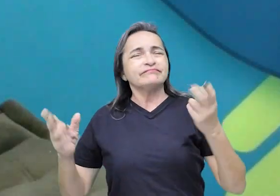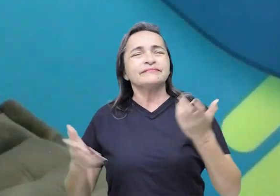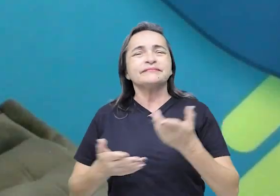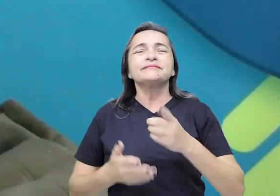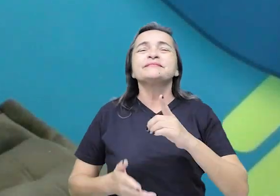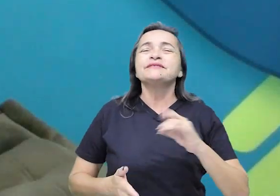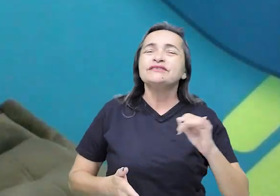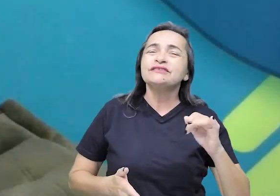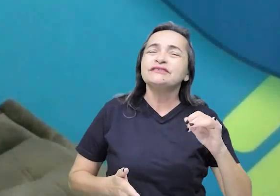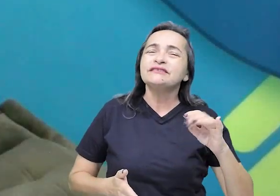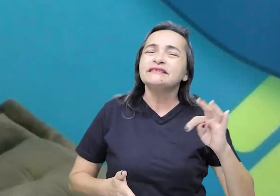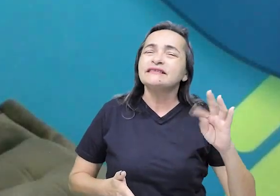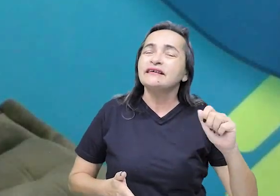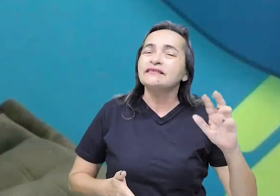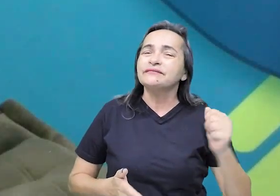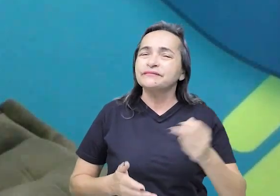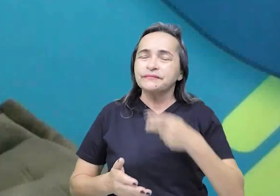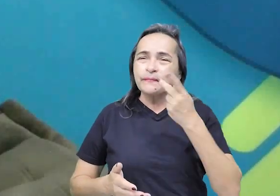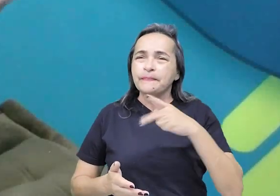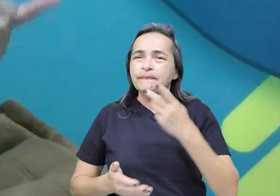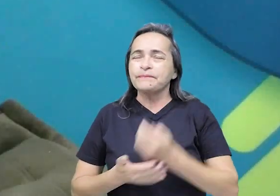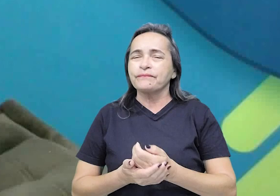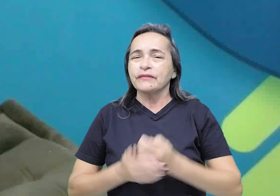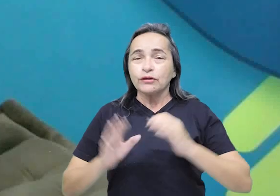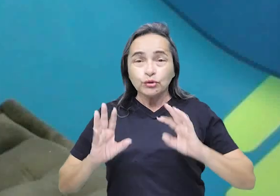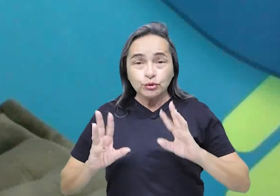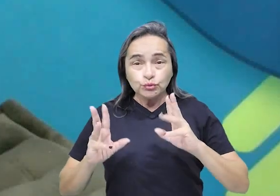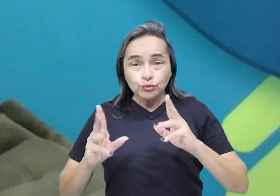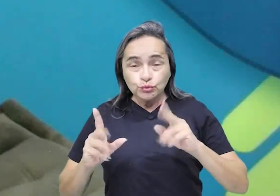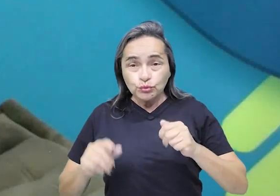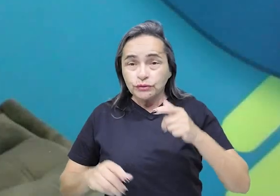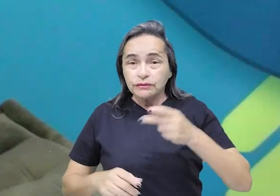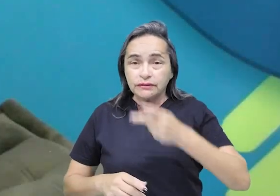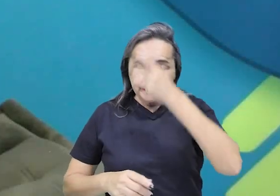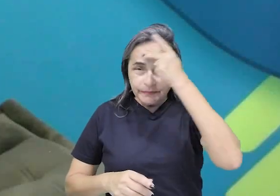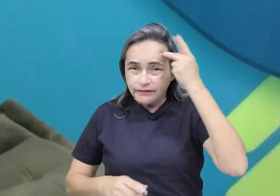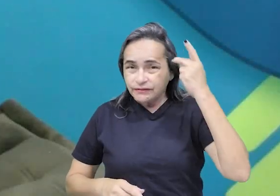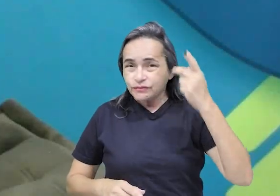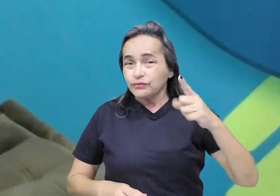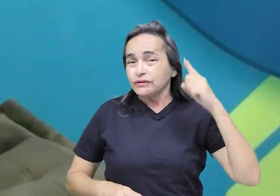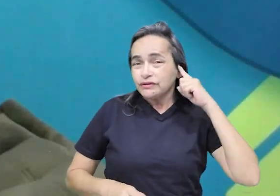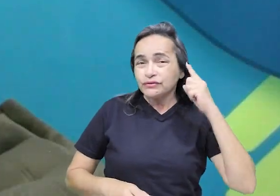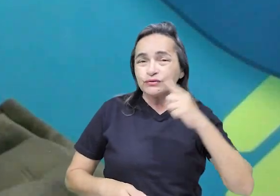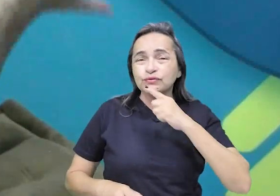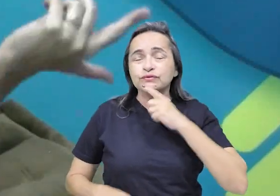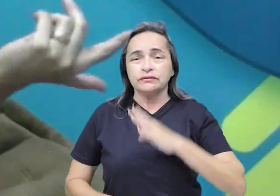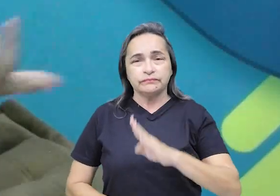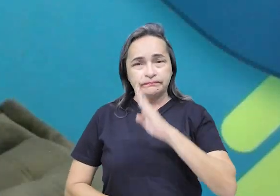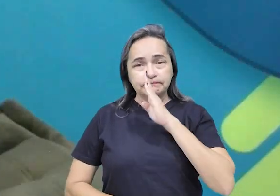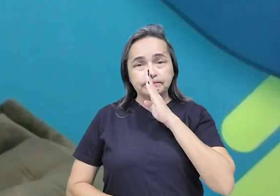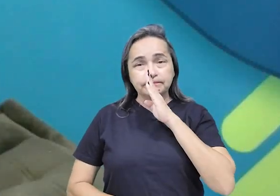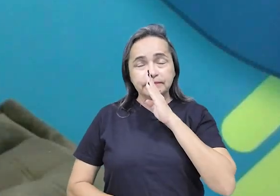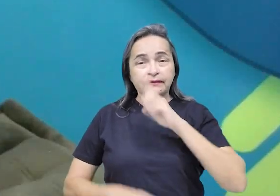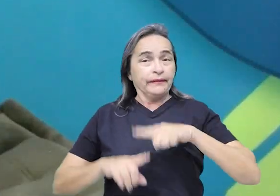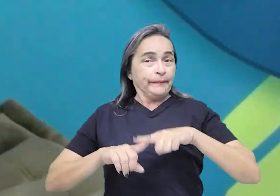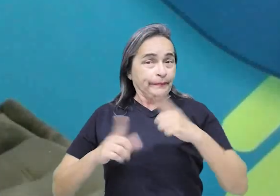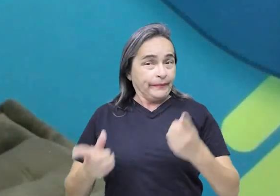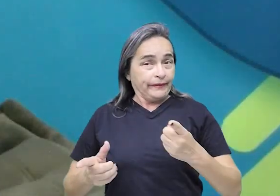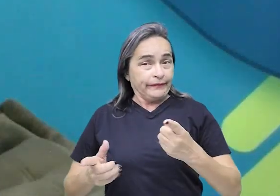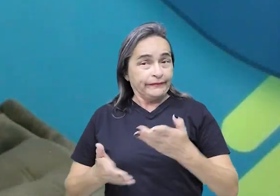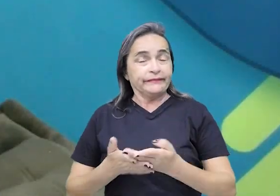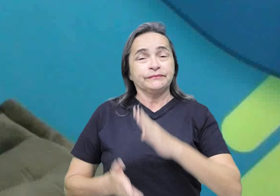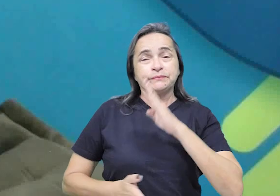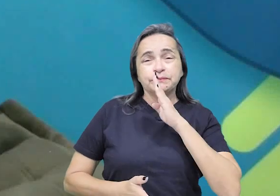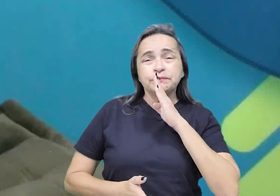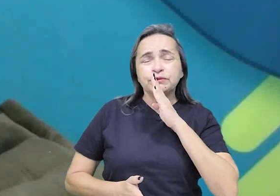popular antigo que fala que todo surdo é mudo e nem todo mudo é surdo, né?